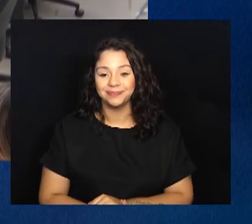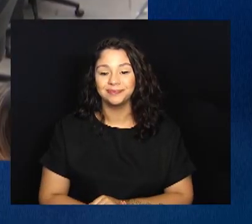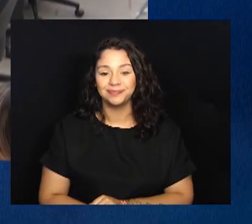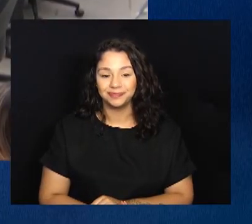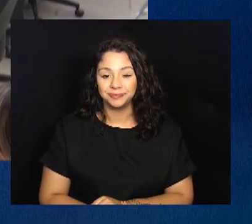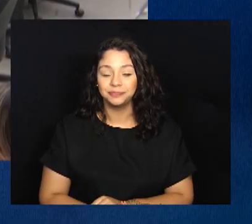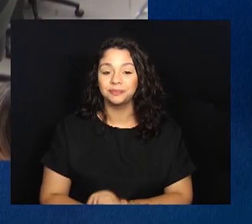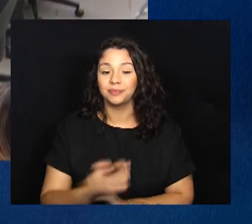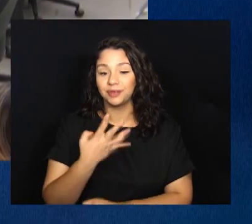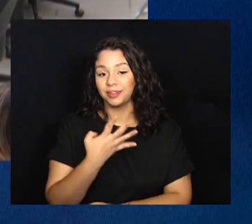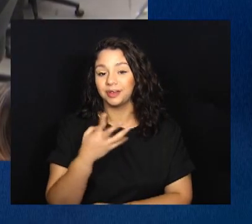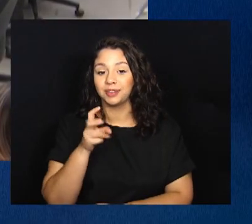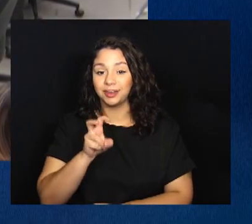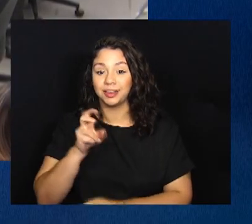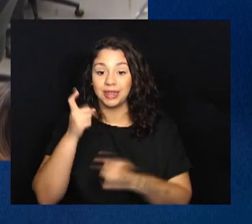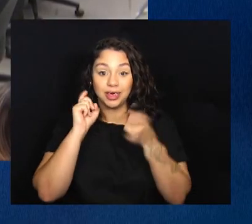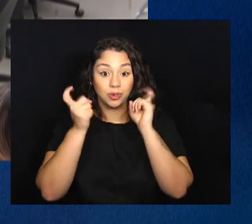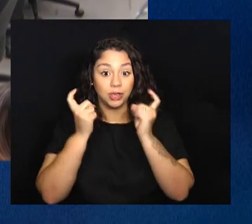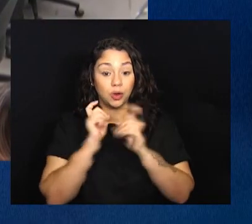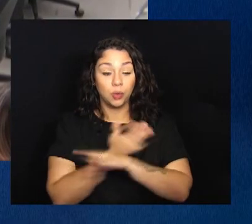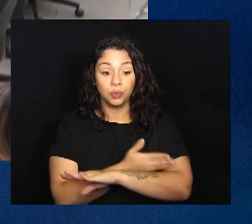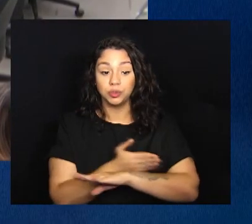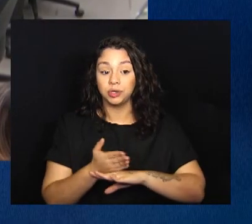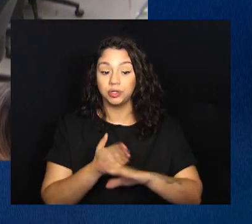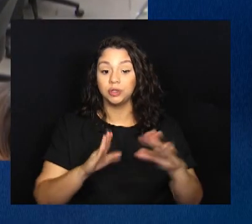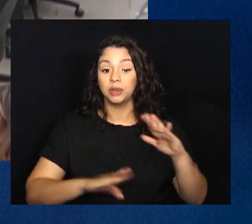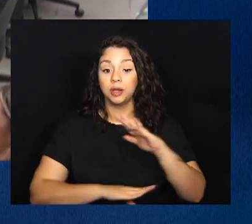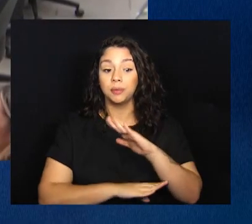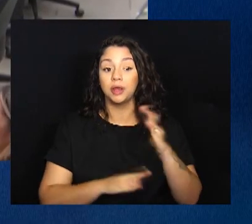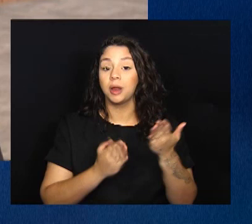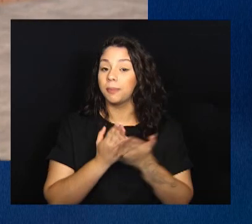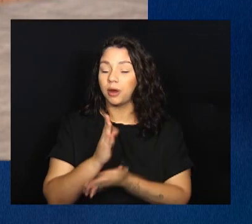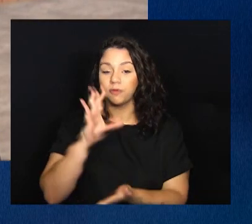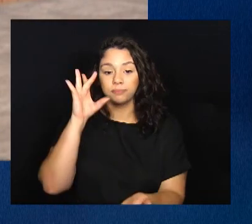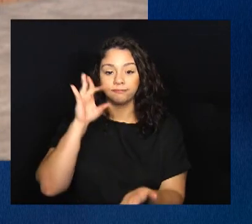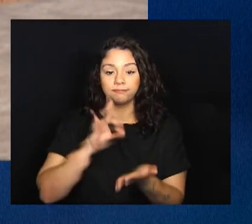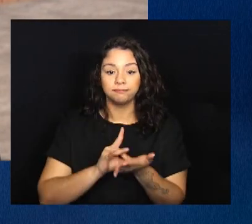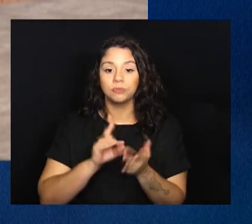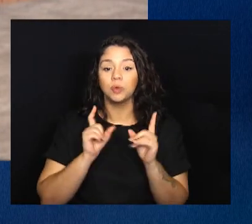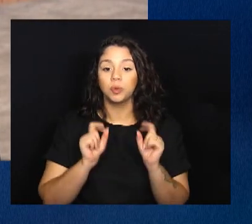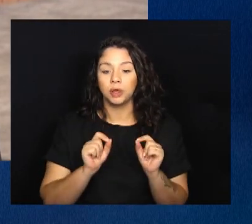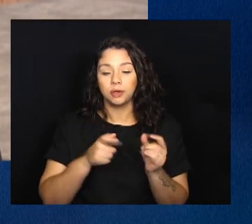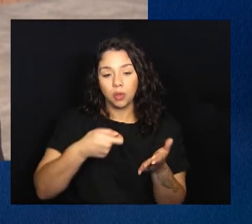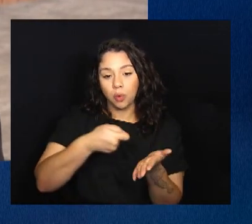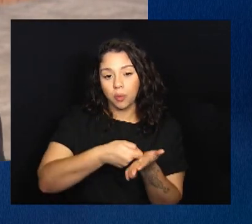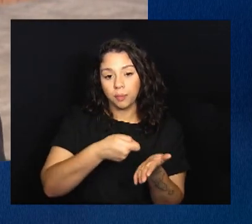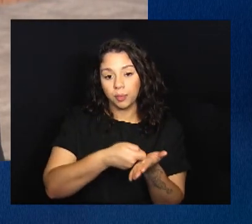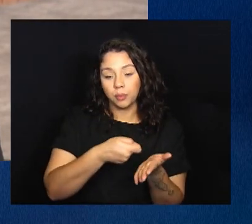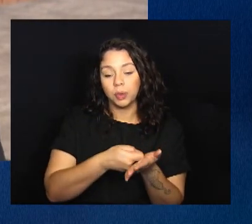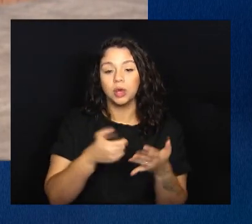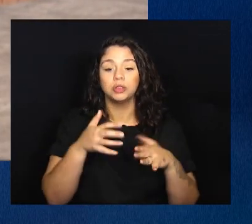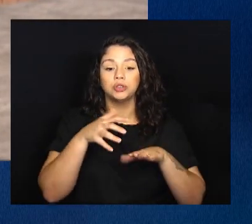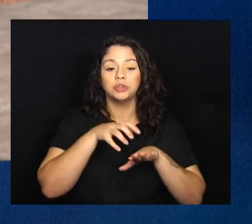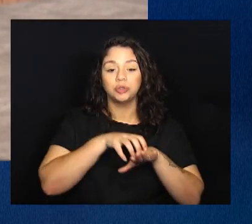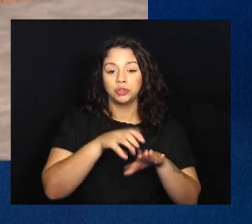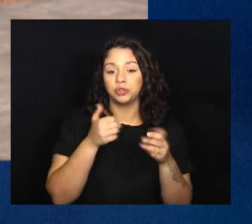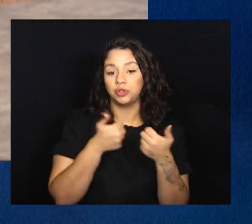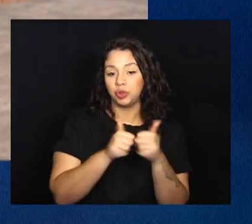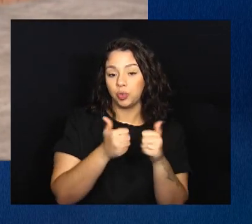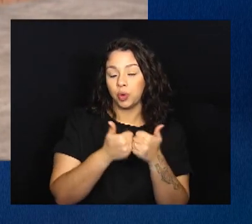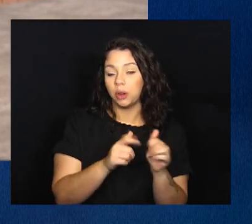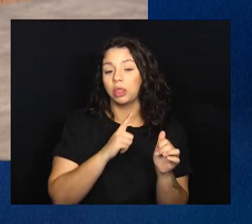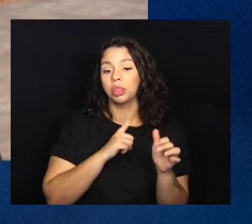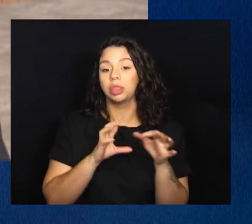Na 45ª reunião ordinária, a Câmara aprova em definitivo obrigatoriedade de ônibus